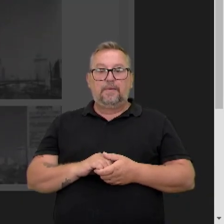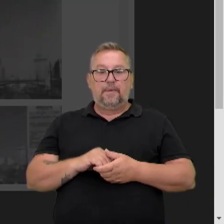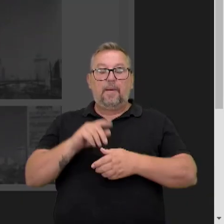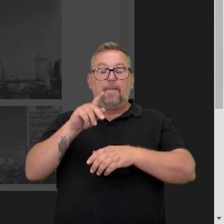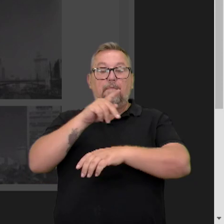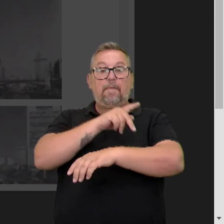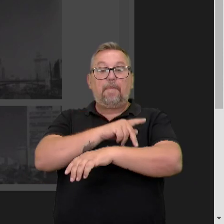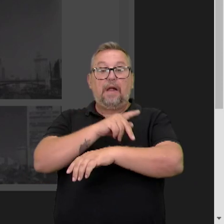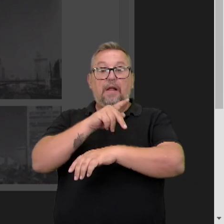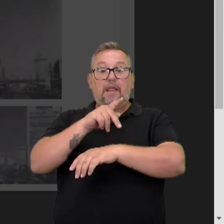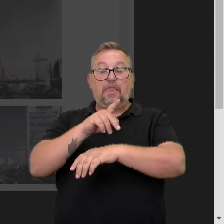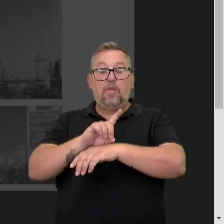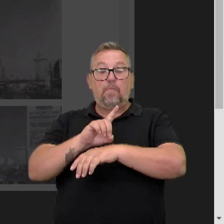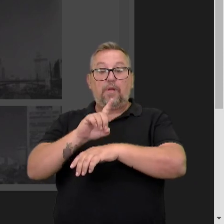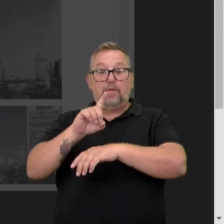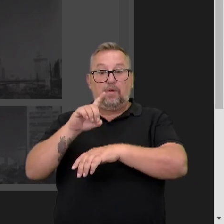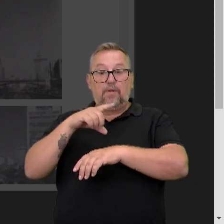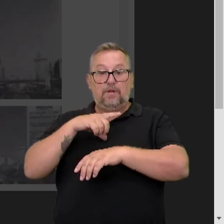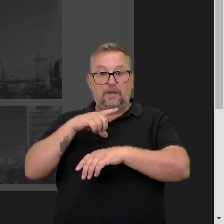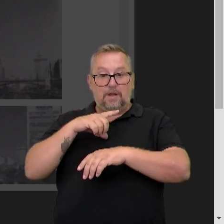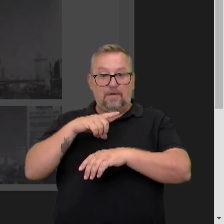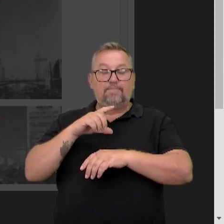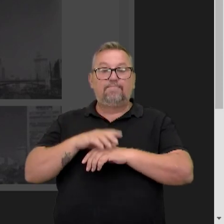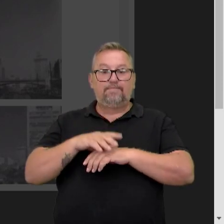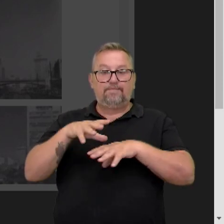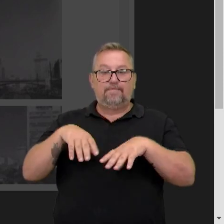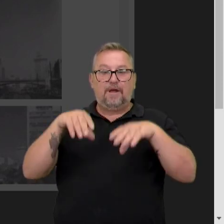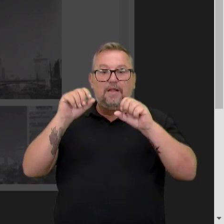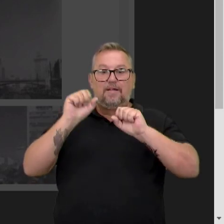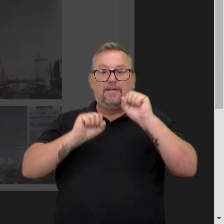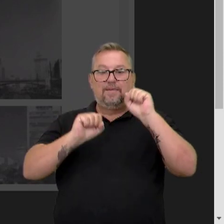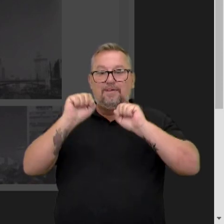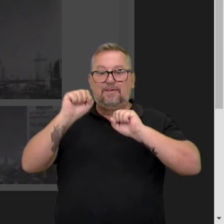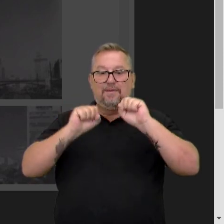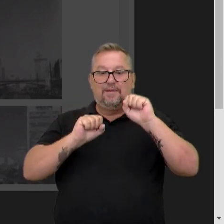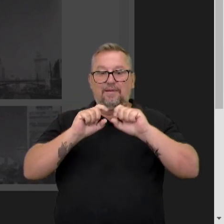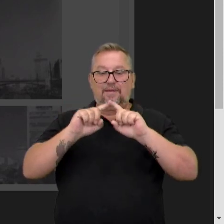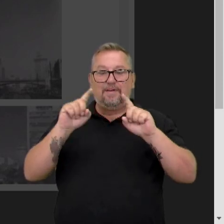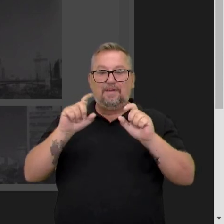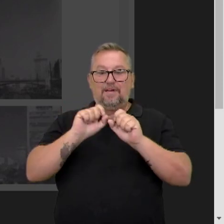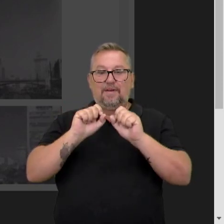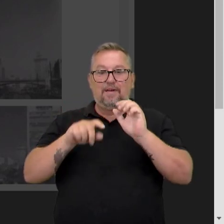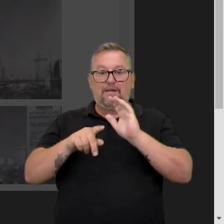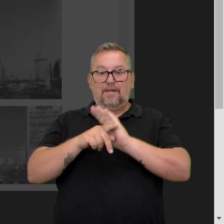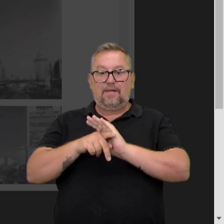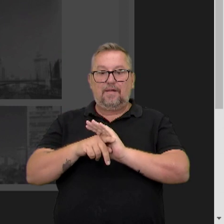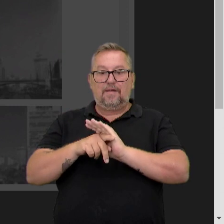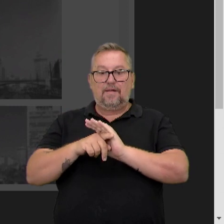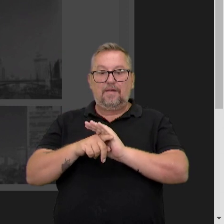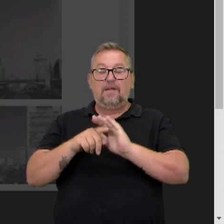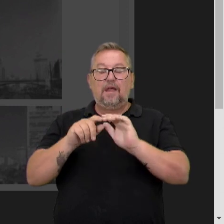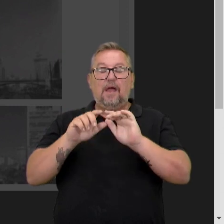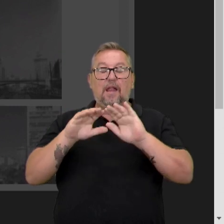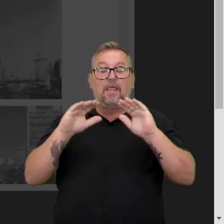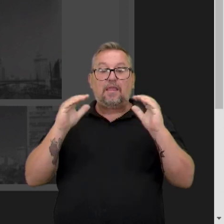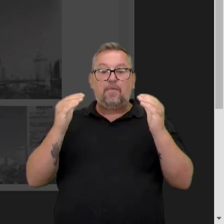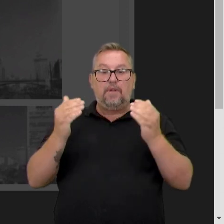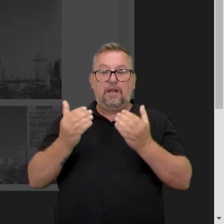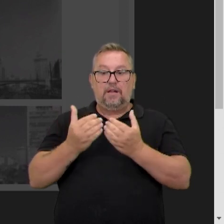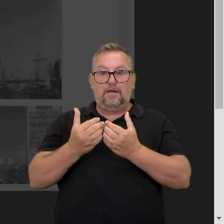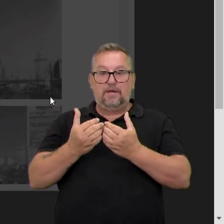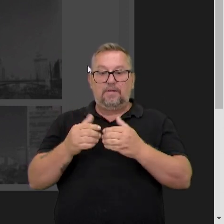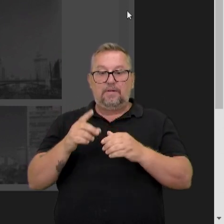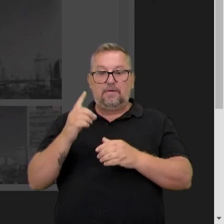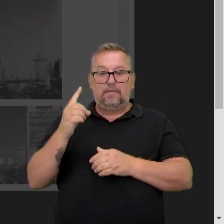aí do Palácio das Indústrias, até hoje tem, né? Nessa época o Palácio das Indústrias era a Assembleia Legislativa, aí a data